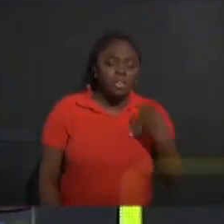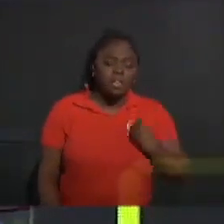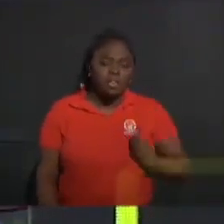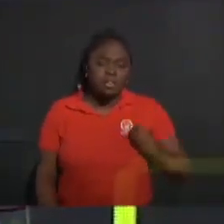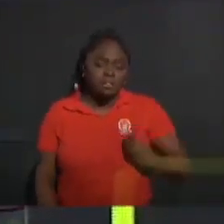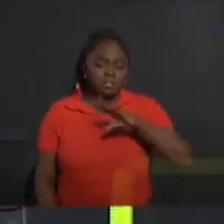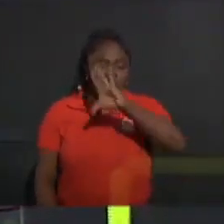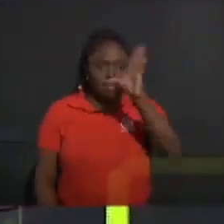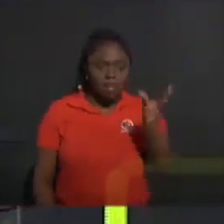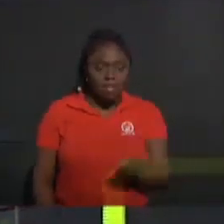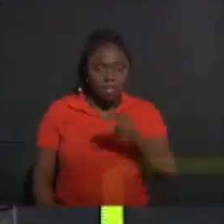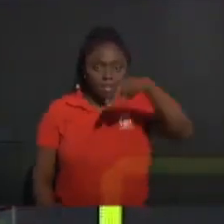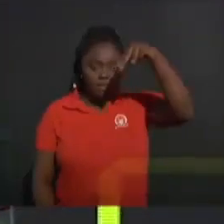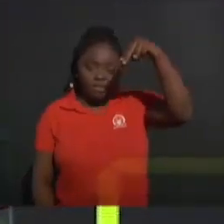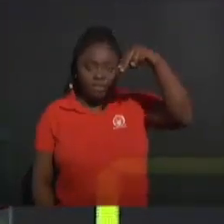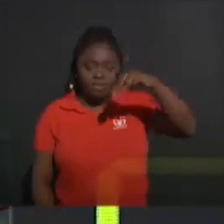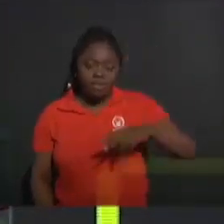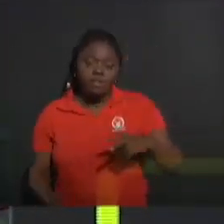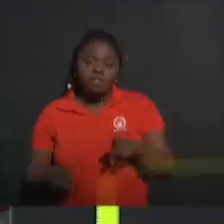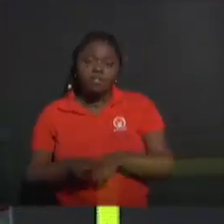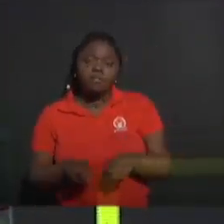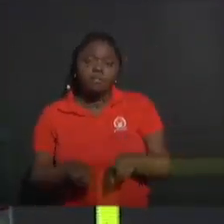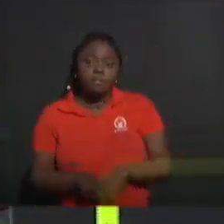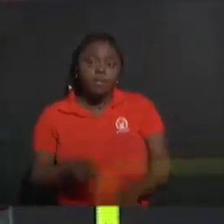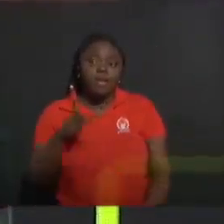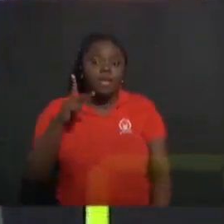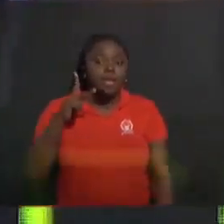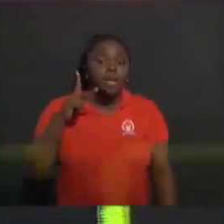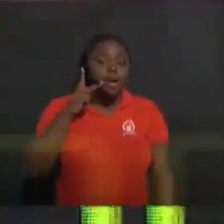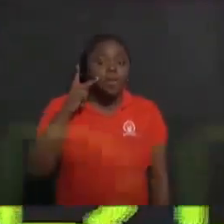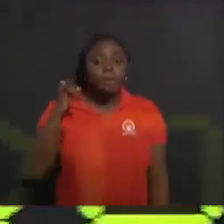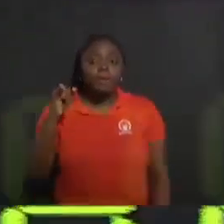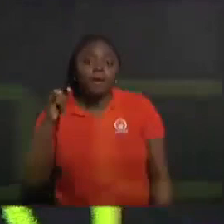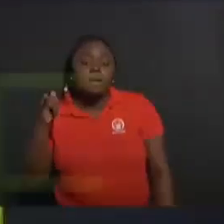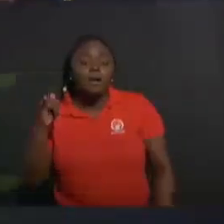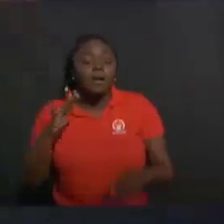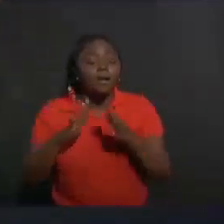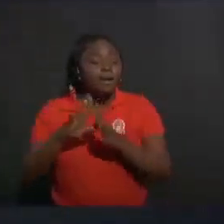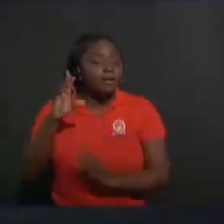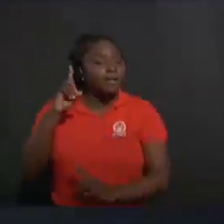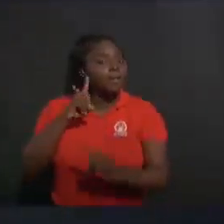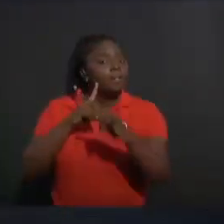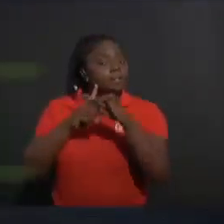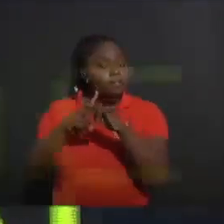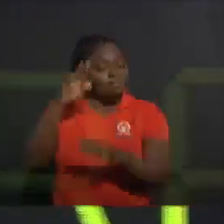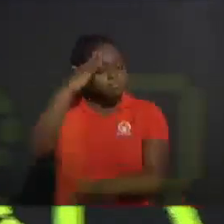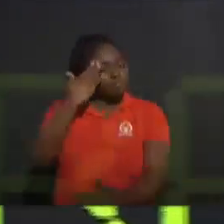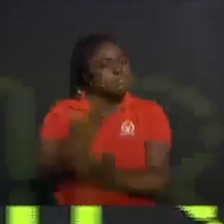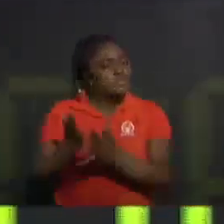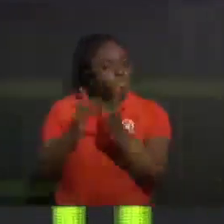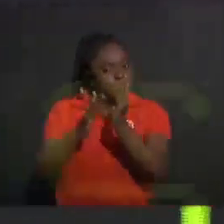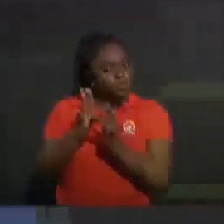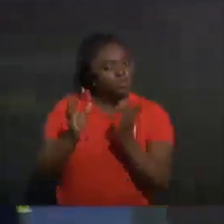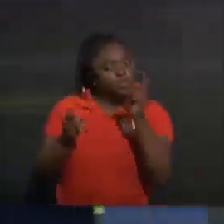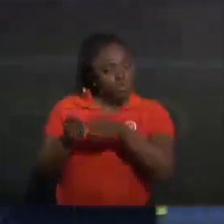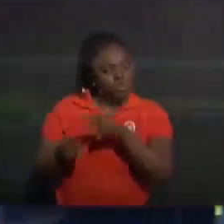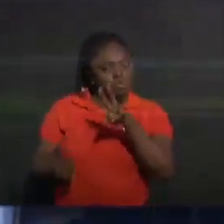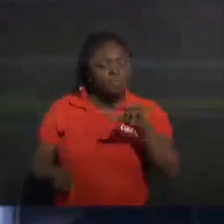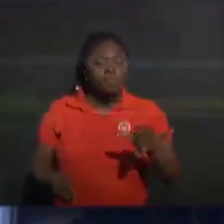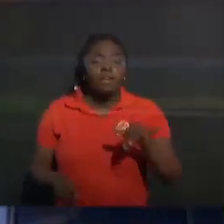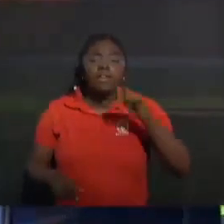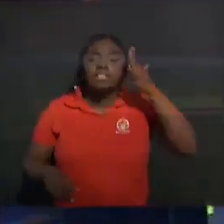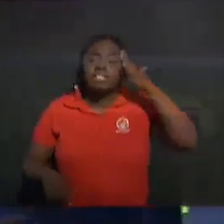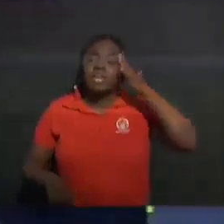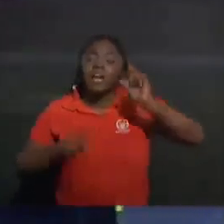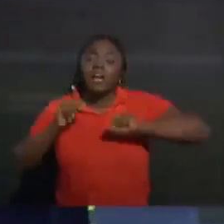África. Quem mais? Os pais da igreja. Os pais da igreja acreditavam que Jesus ia voltar nos dias dele. Sabe quem tinha certeza que